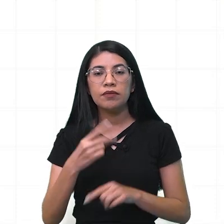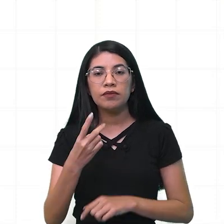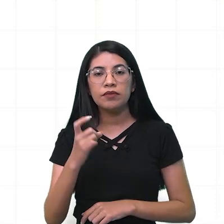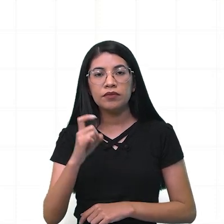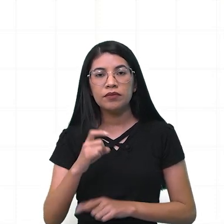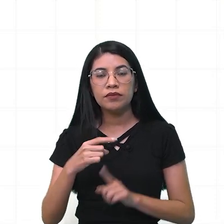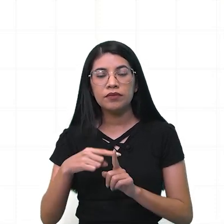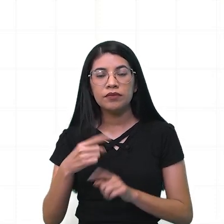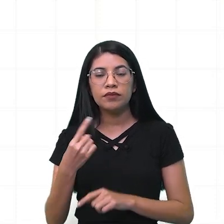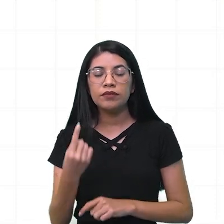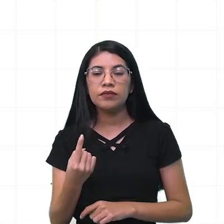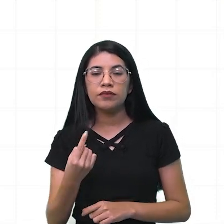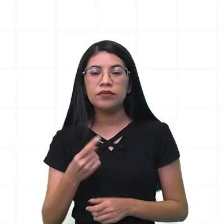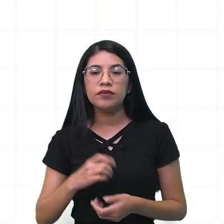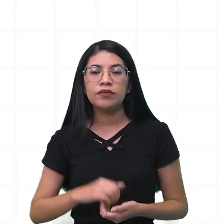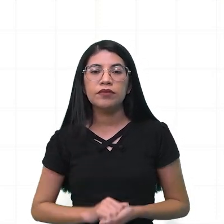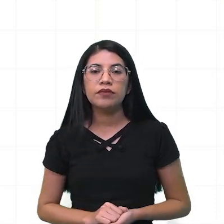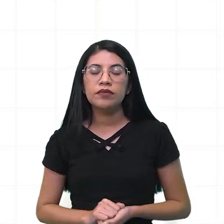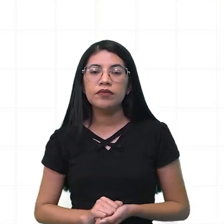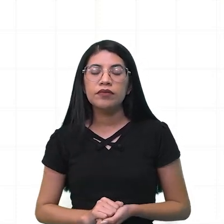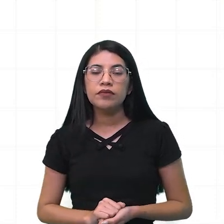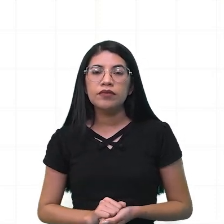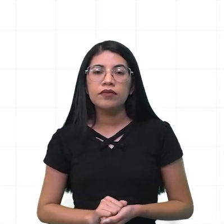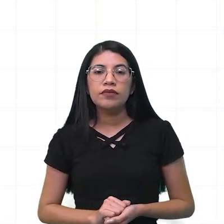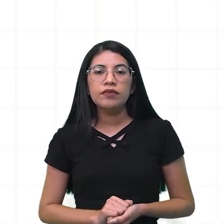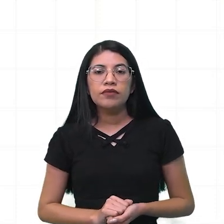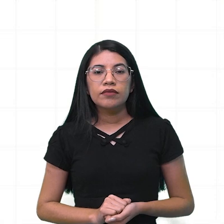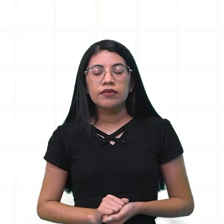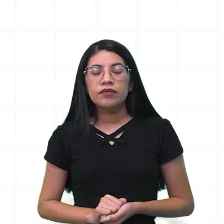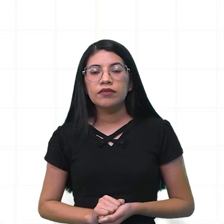1. 2x mais 1.